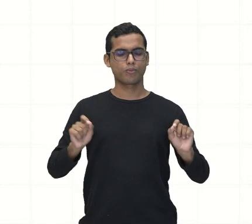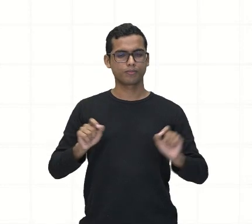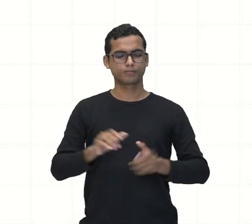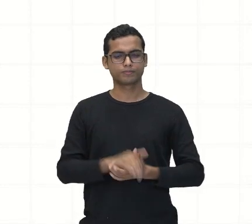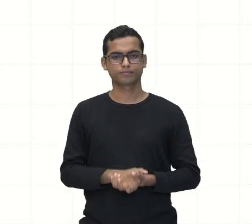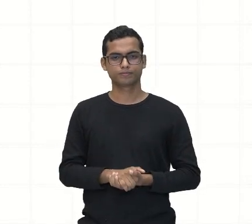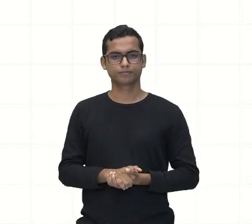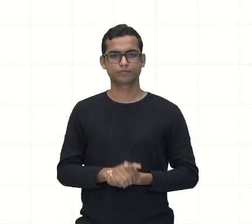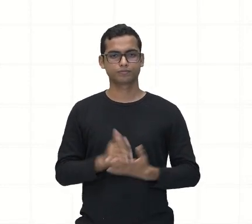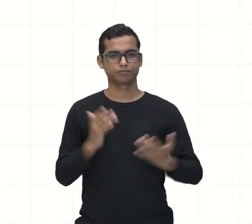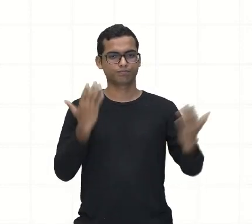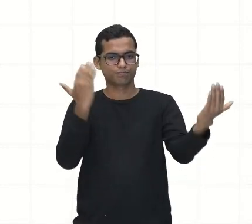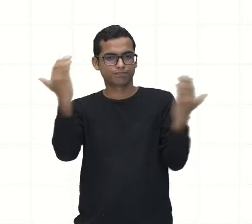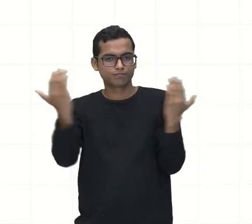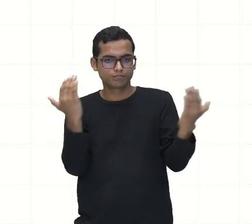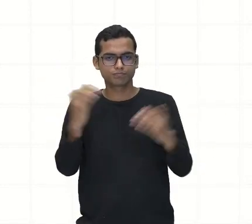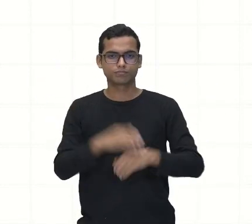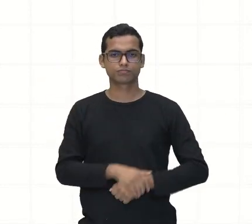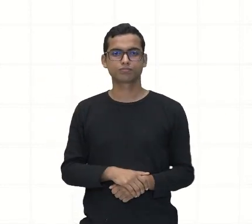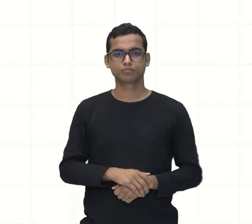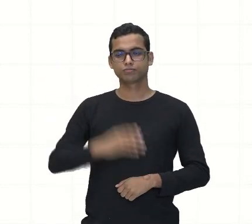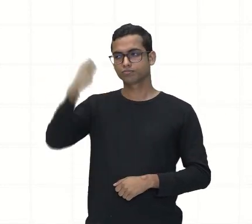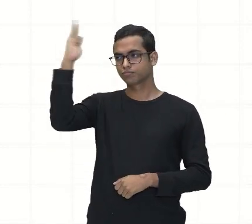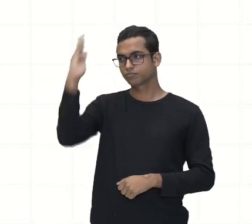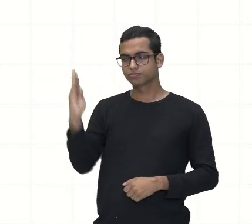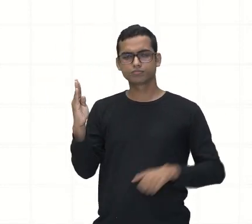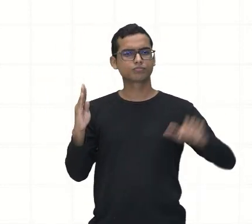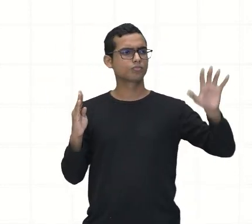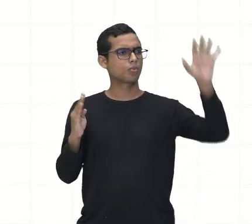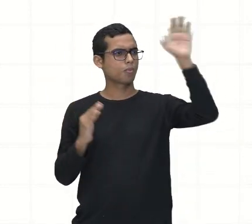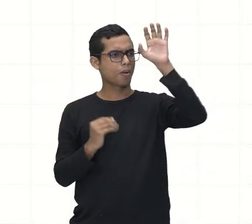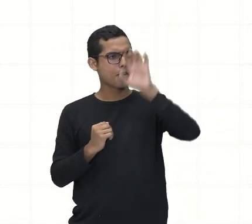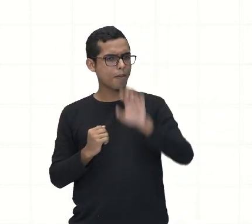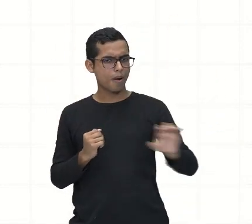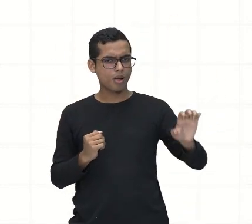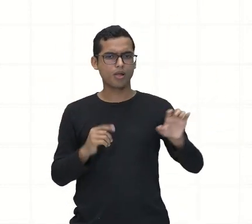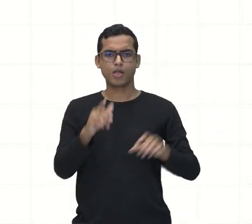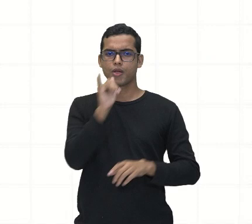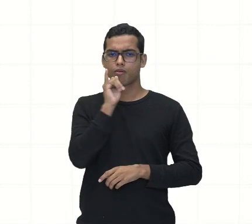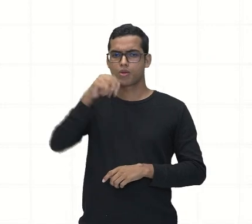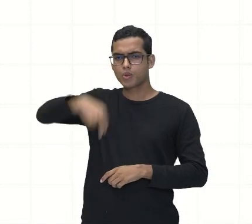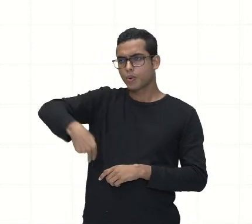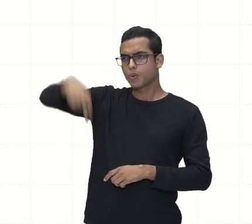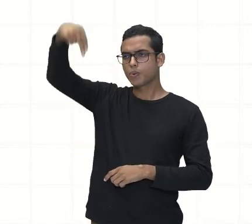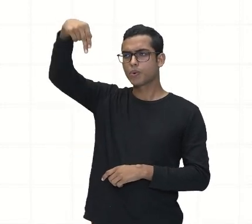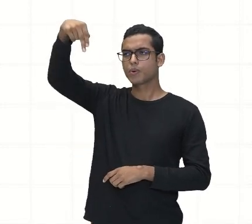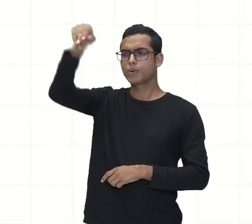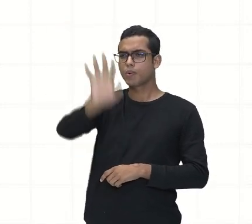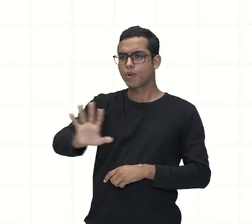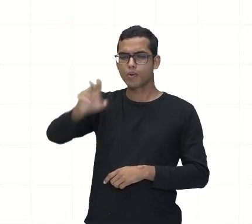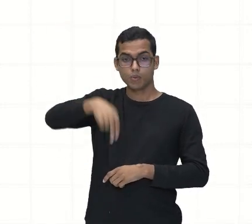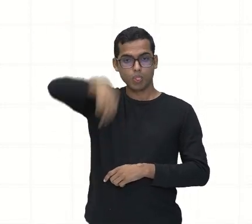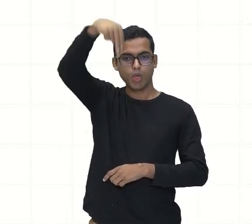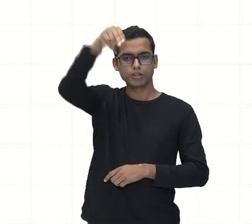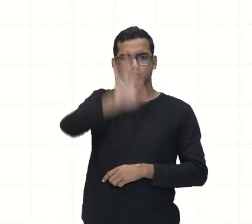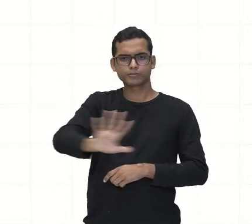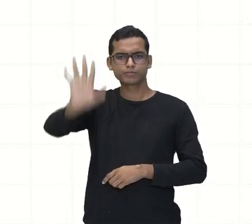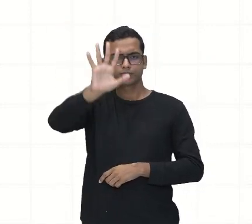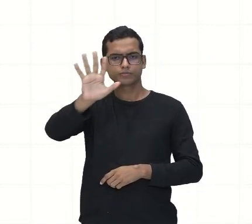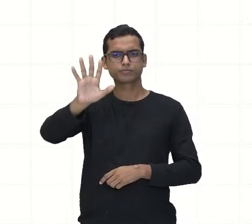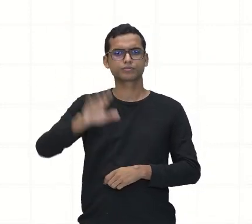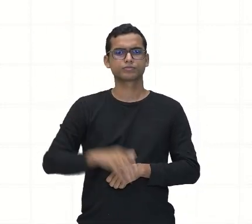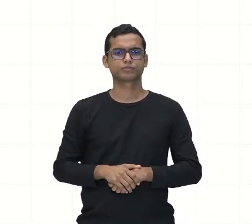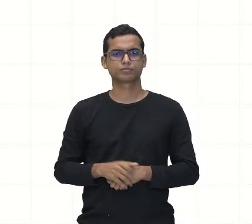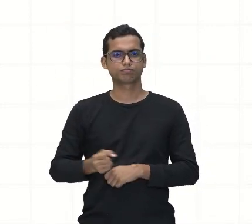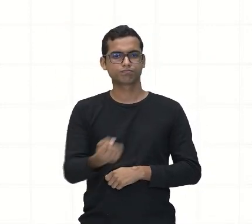um comparativo do Brasil e por região, né? Por exemplo, aqui a região norte, nós tínhamos aqui o